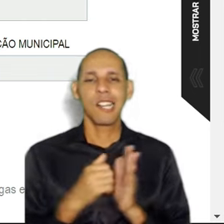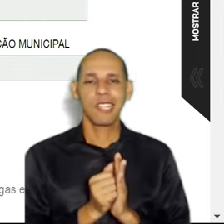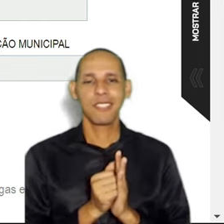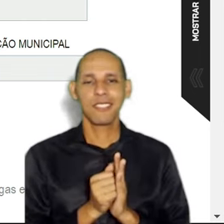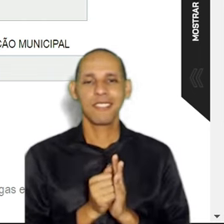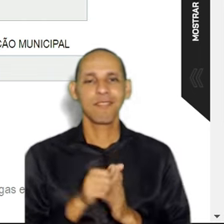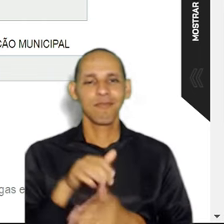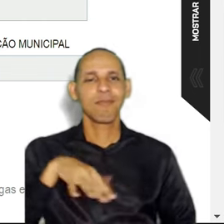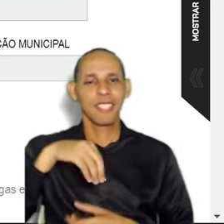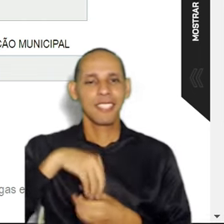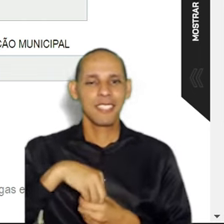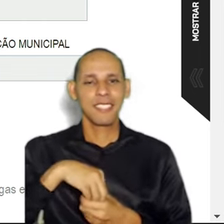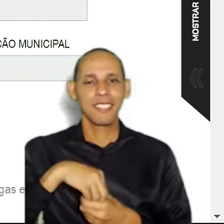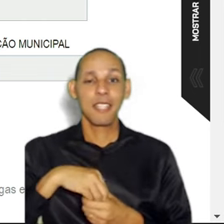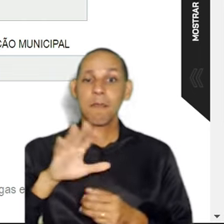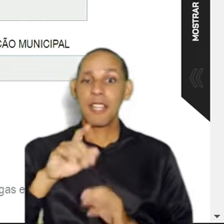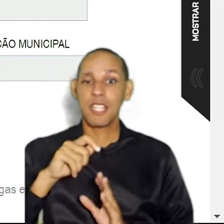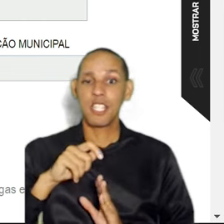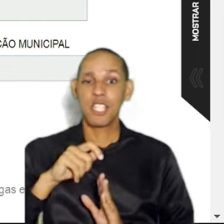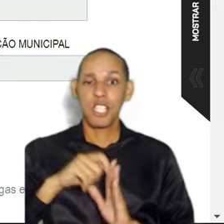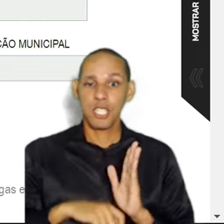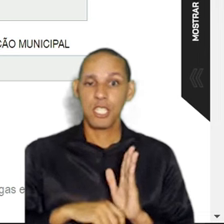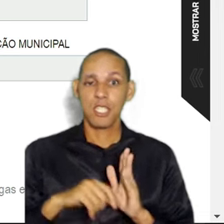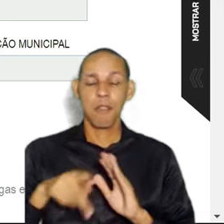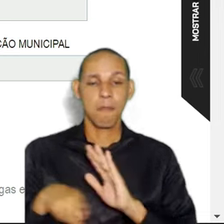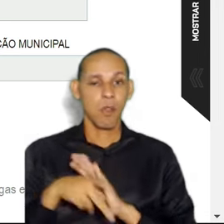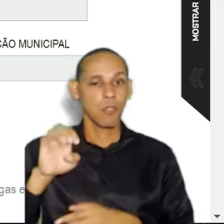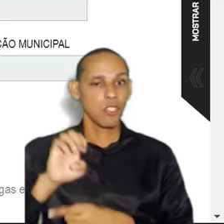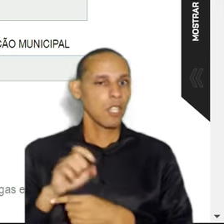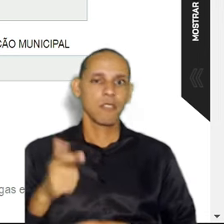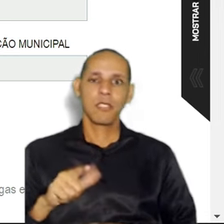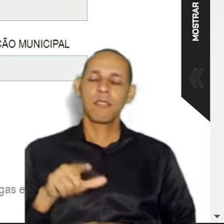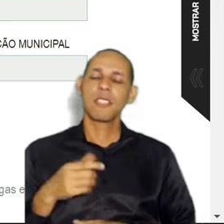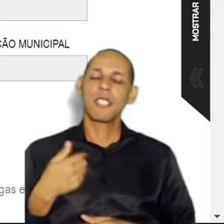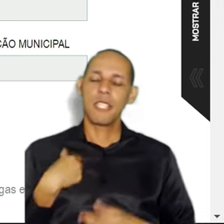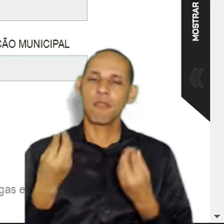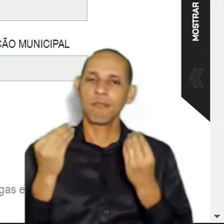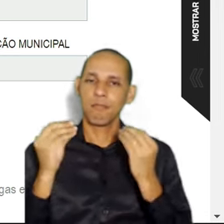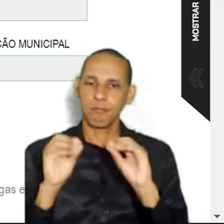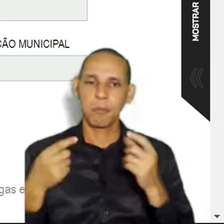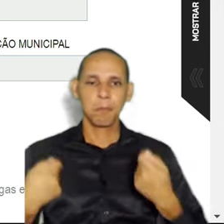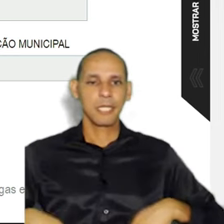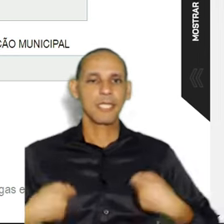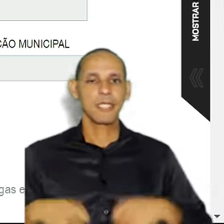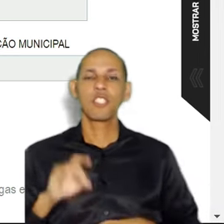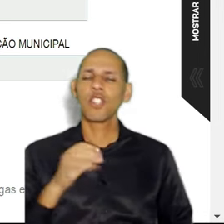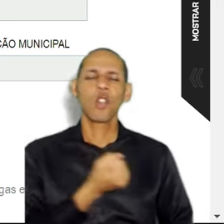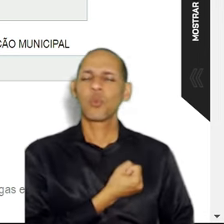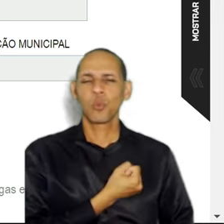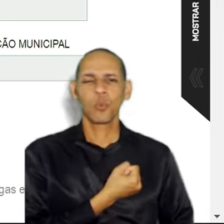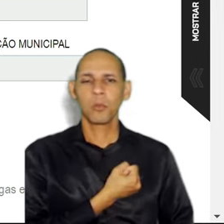gente faz o cadastro do emitente lá mas a inscrição estadual ele não traz então eu preciso fazer o preenchimento aqui apenas dos